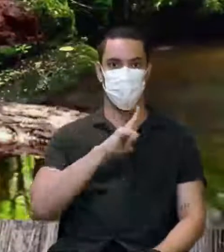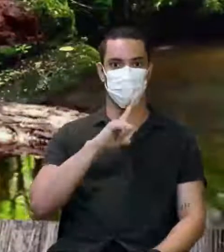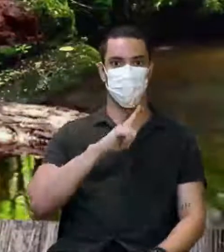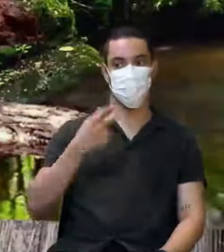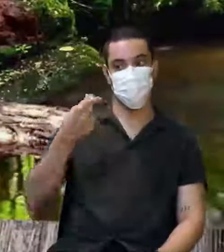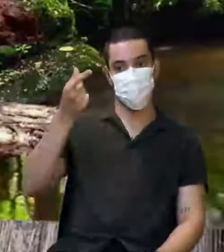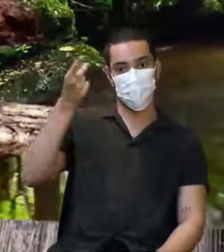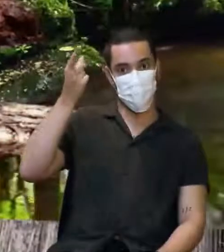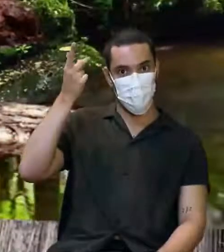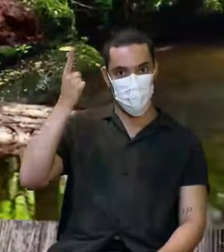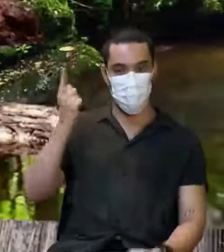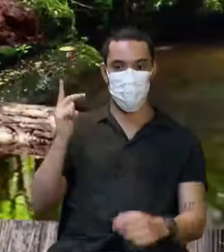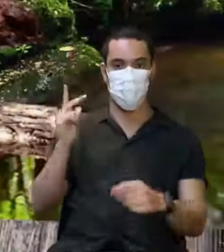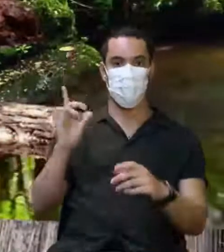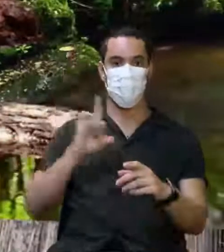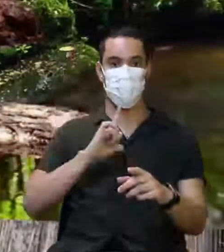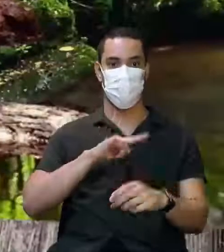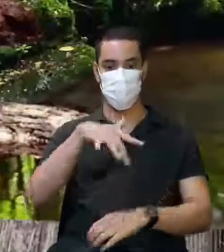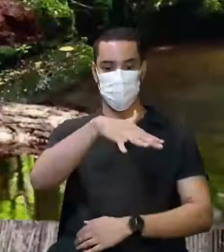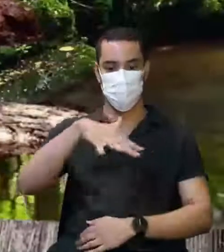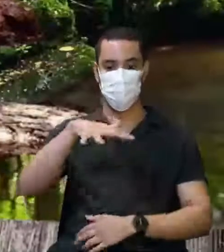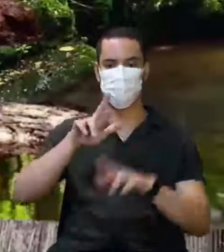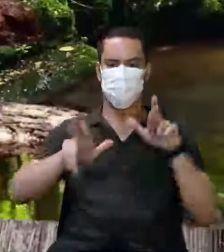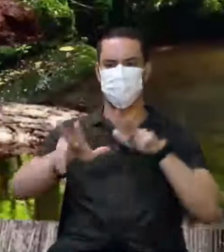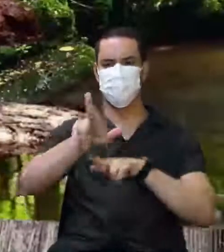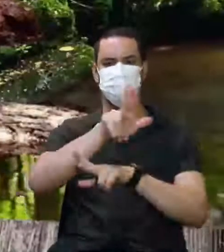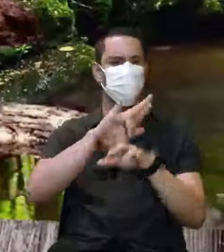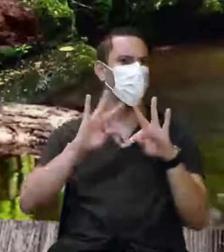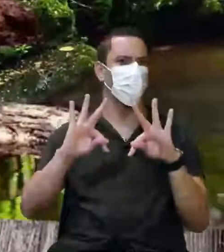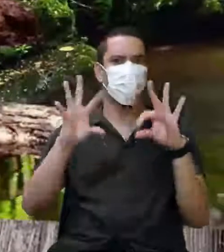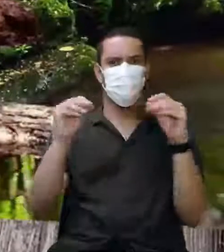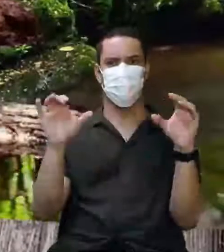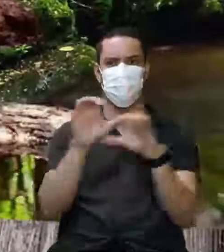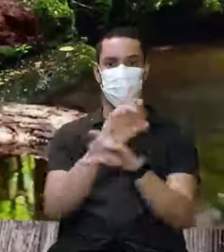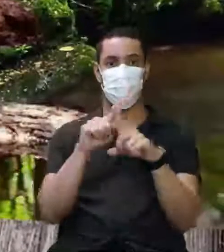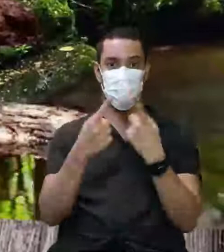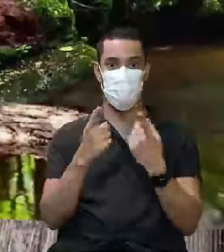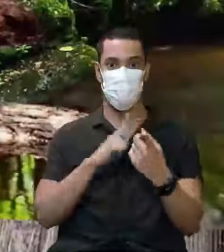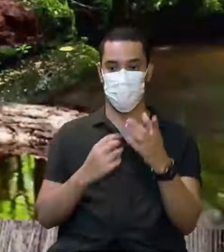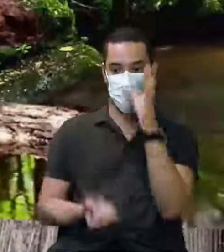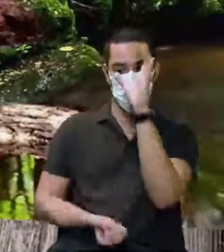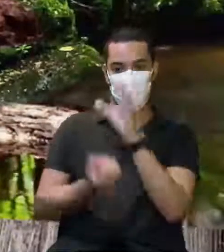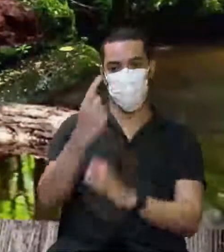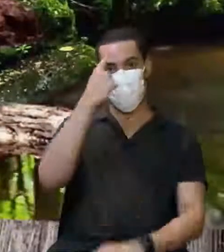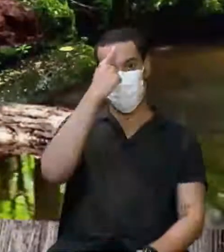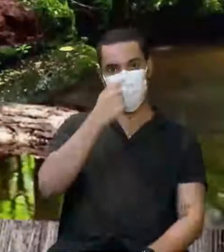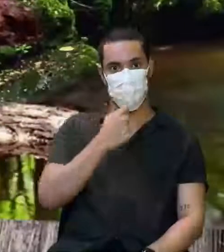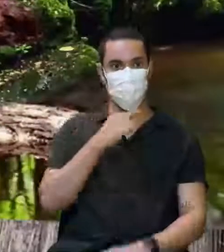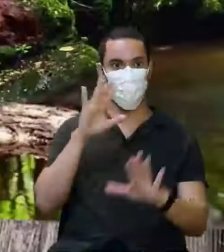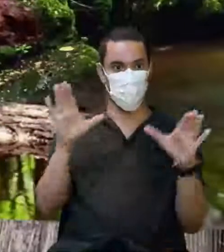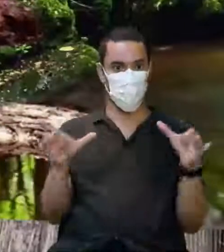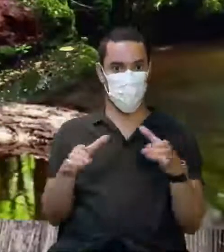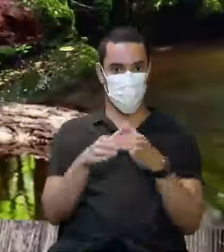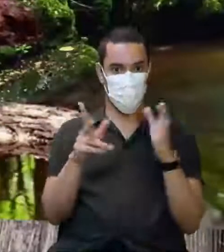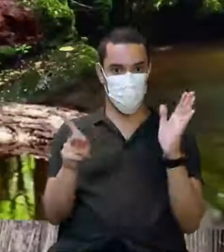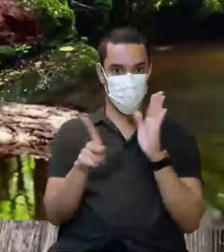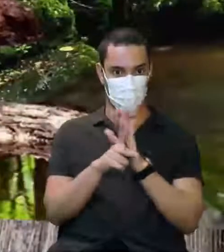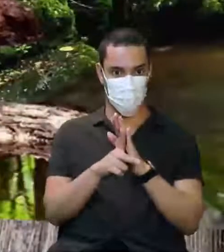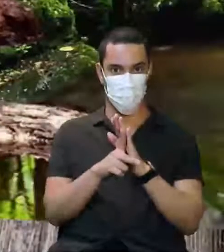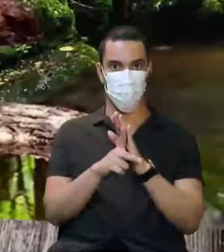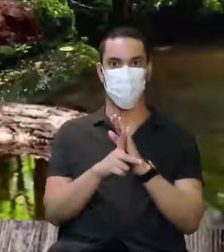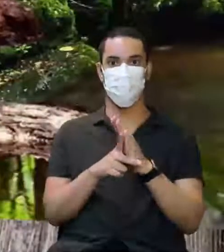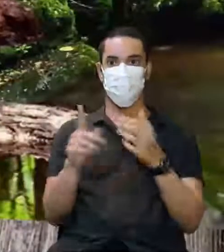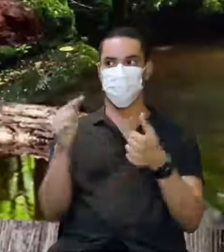divergiu, ocupando de espaço diferente, tudo diferente, e aí pronto, duas espécies. Dois grupos, os